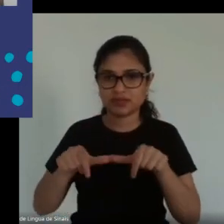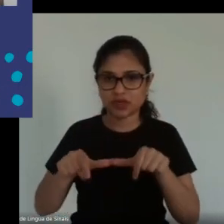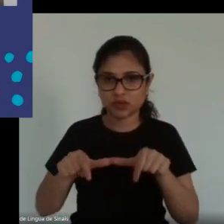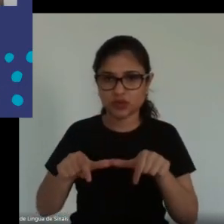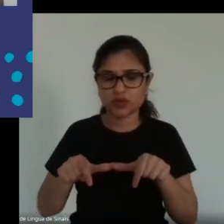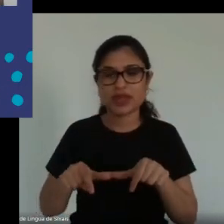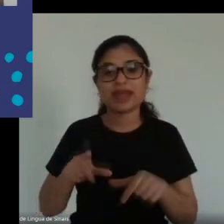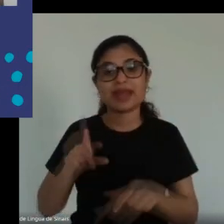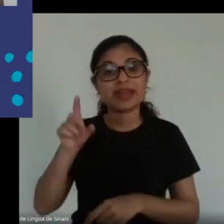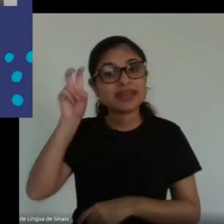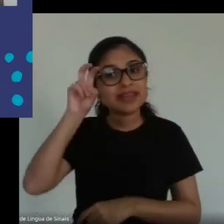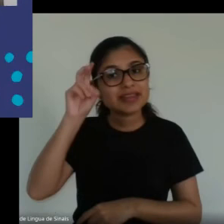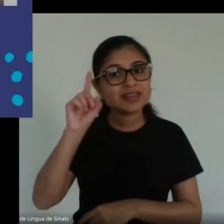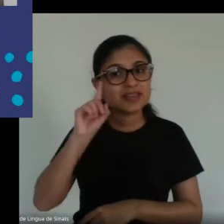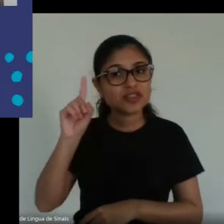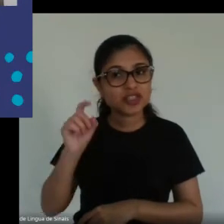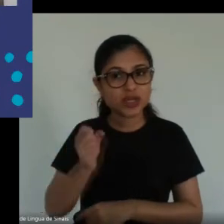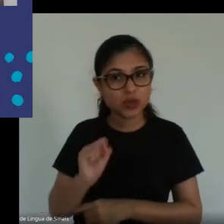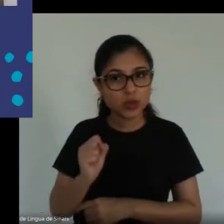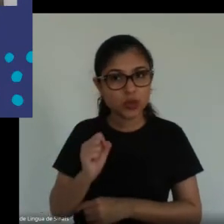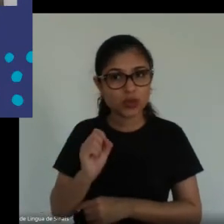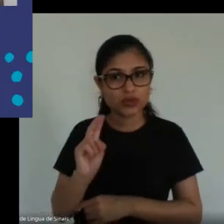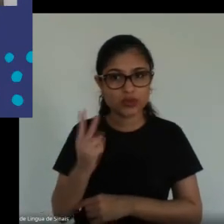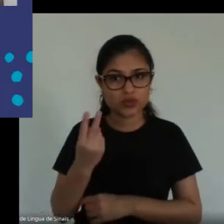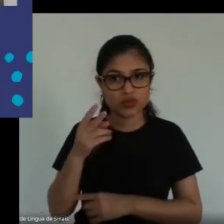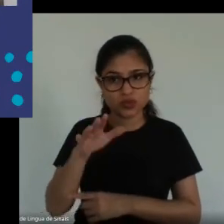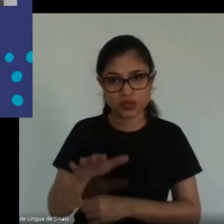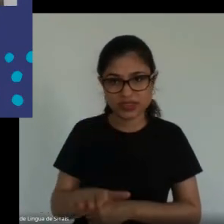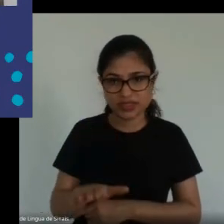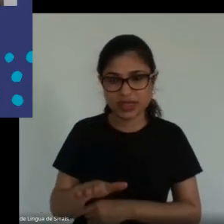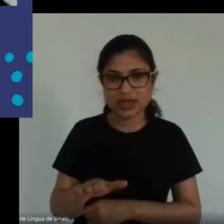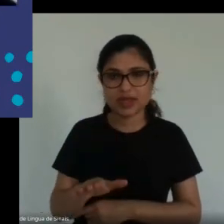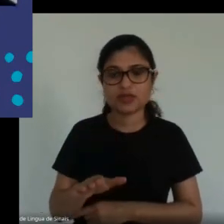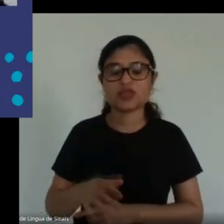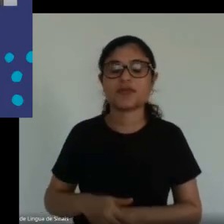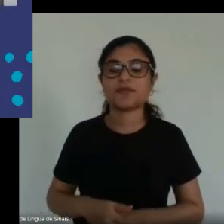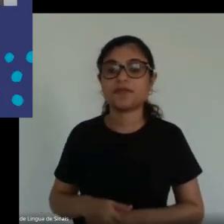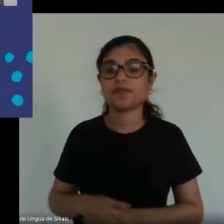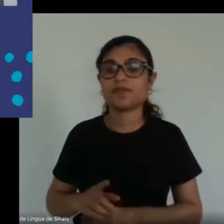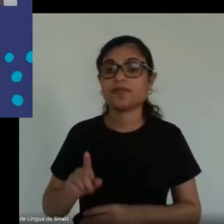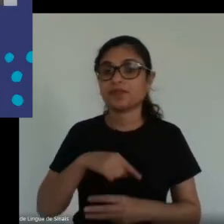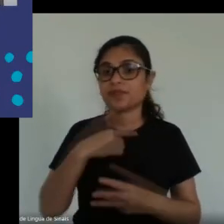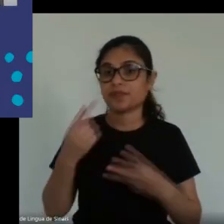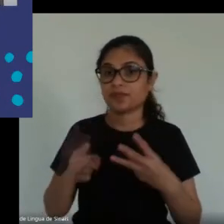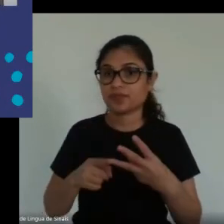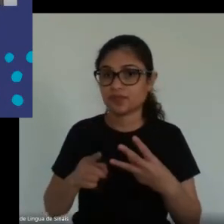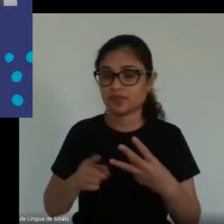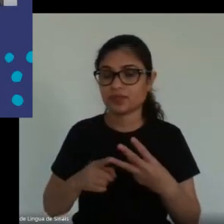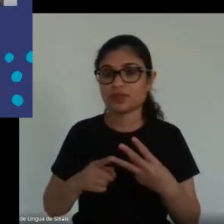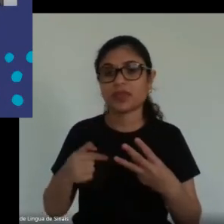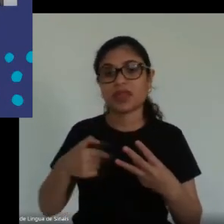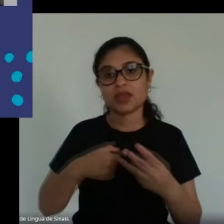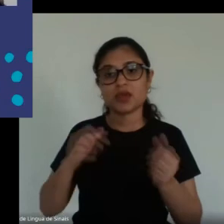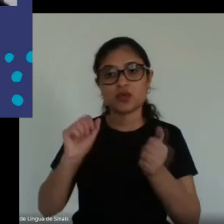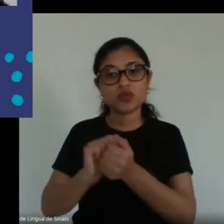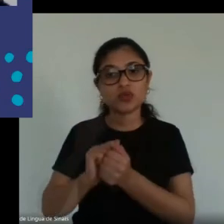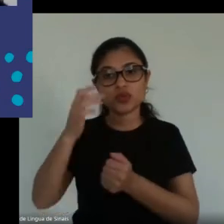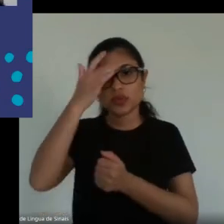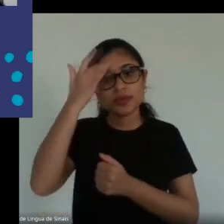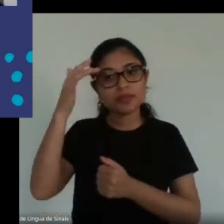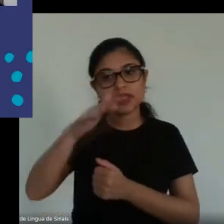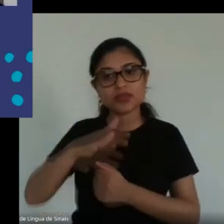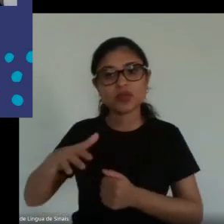quinta-feira, dia 8, 2 horas da tarde. Depois eu vou estar com o pessoal da